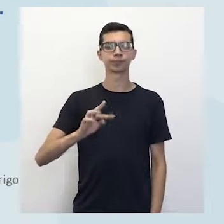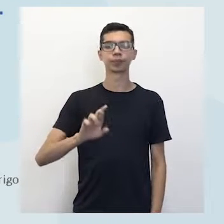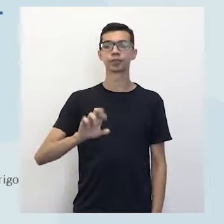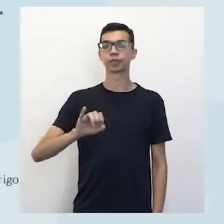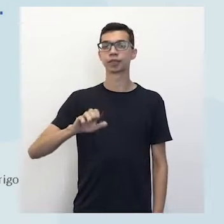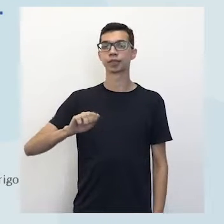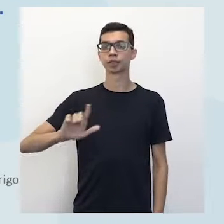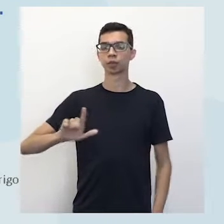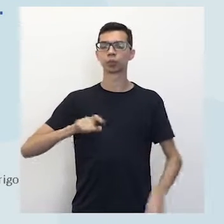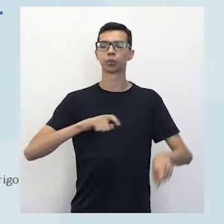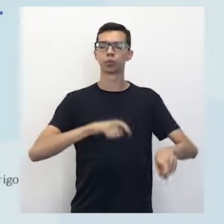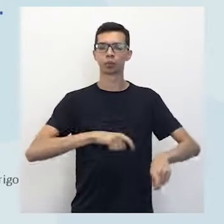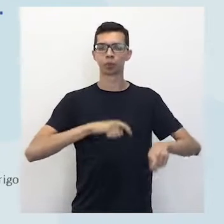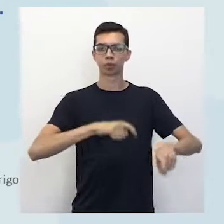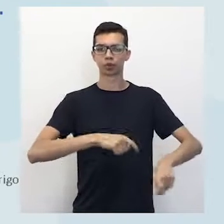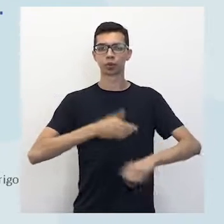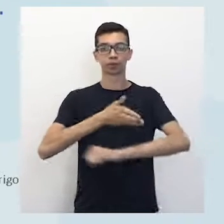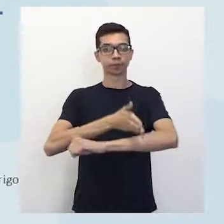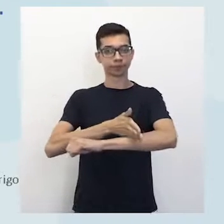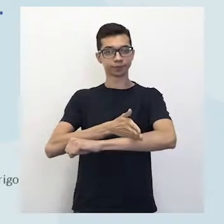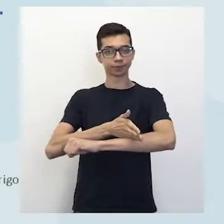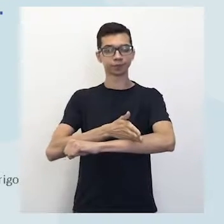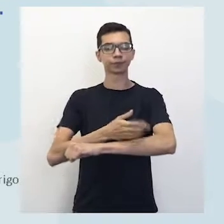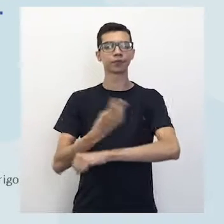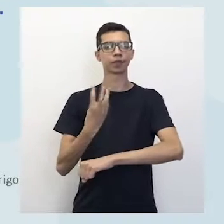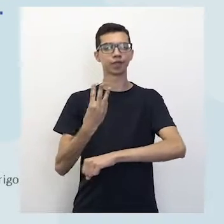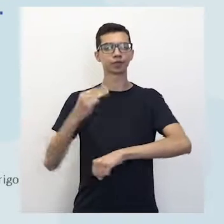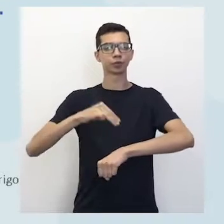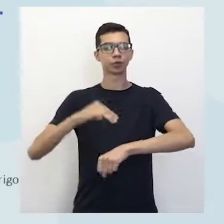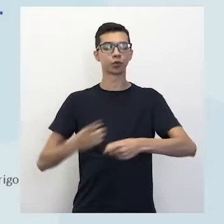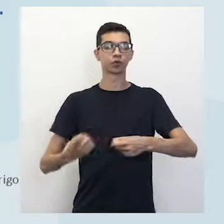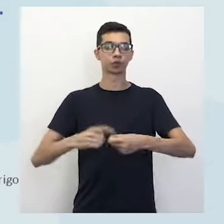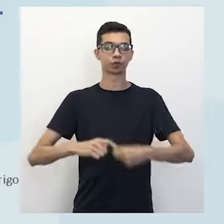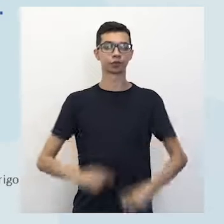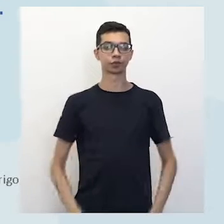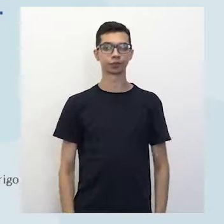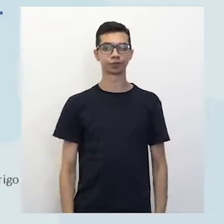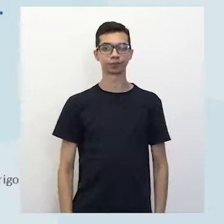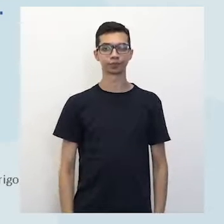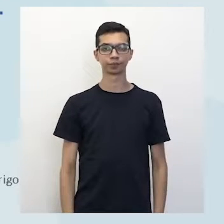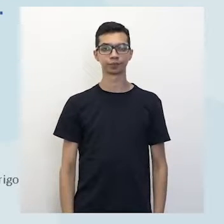agricultura da Baixa Idade Média. Em 3 minutos a gente volta.